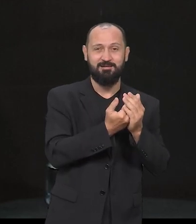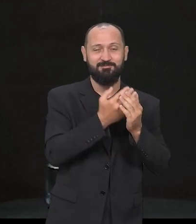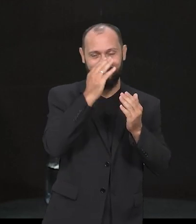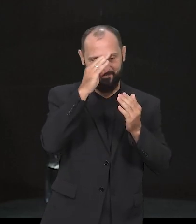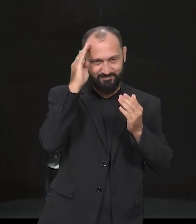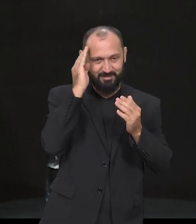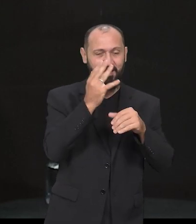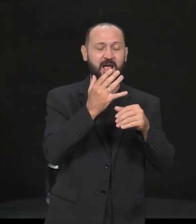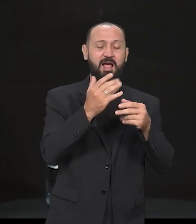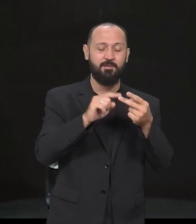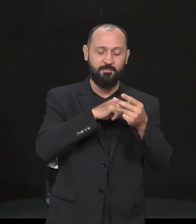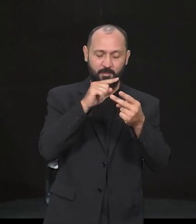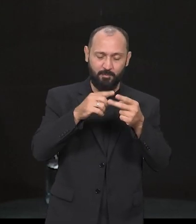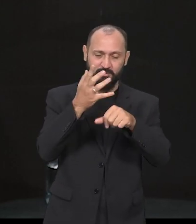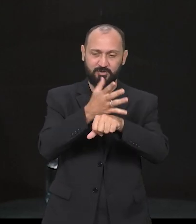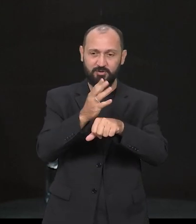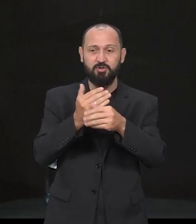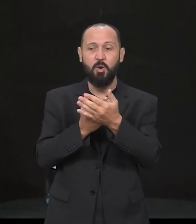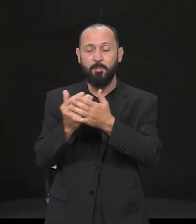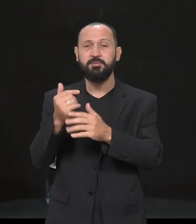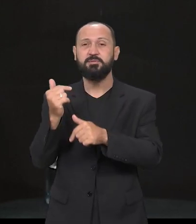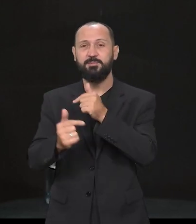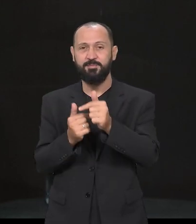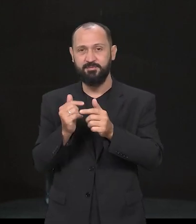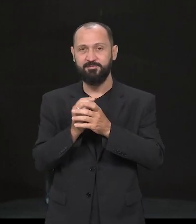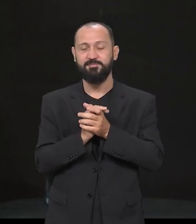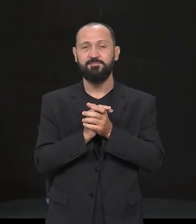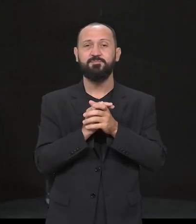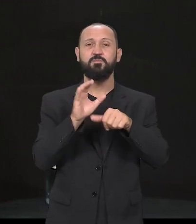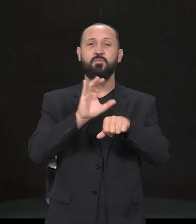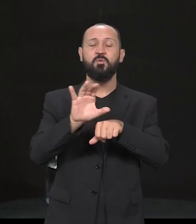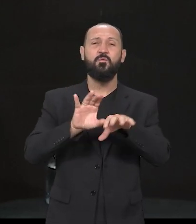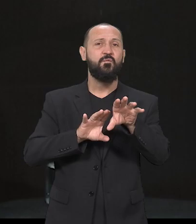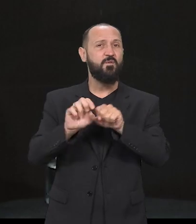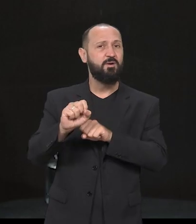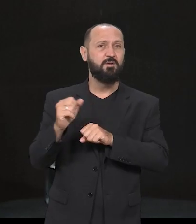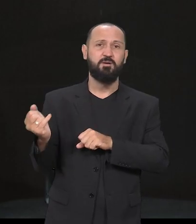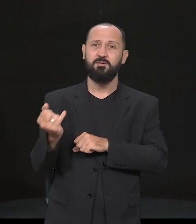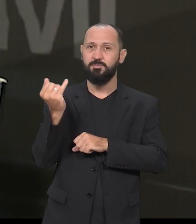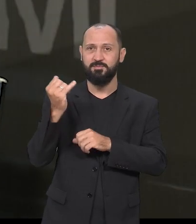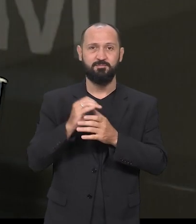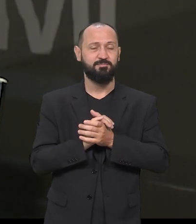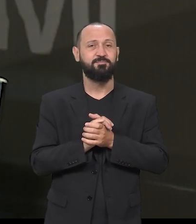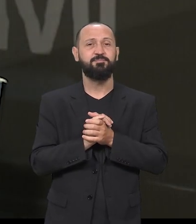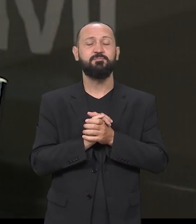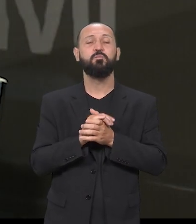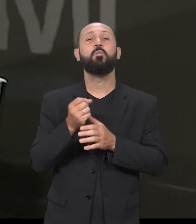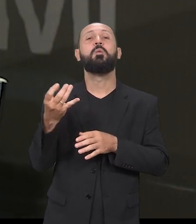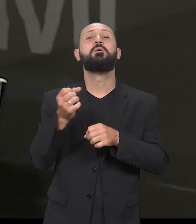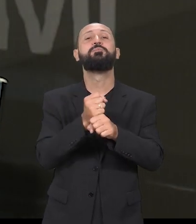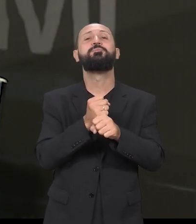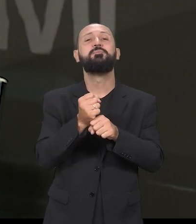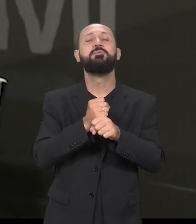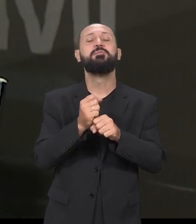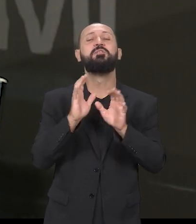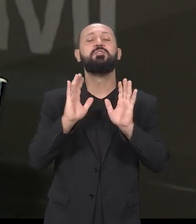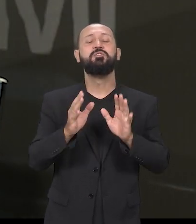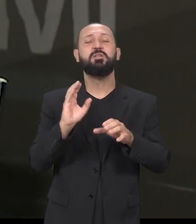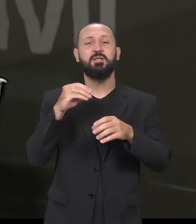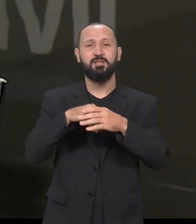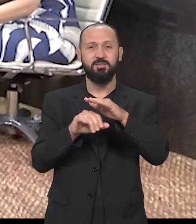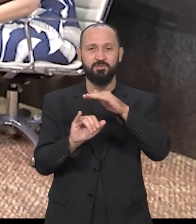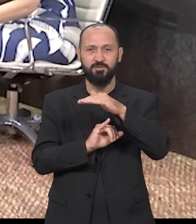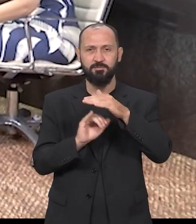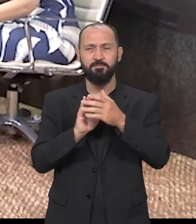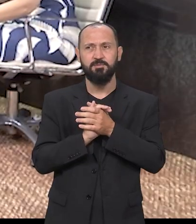o estágio e já começa a atuar na profissão. Então, o curso de formação é essencial. E quanto tempo você já está na